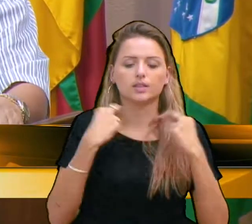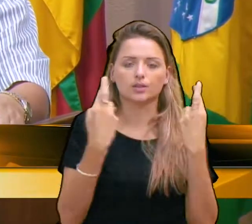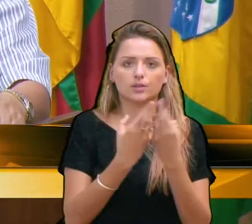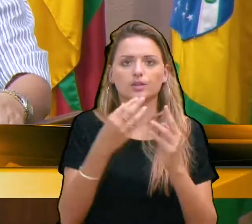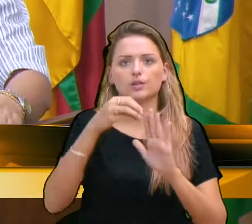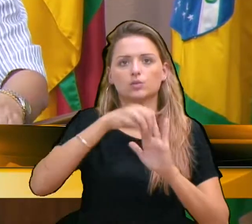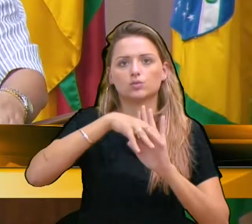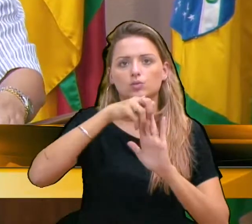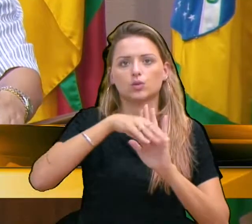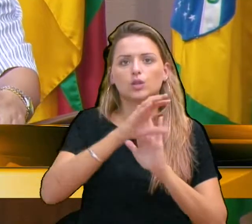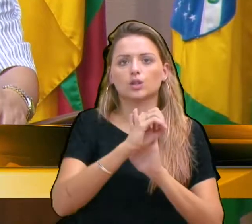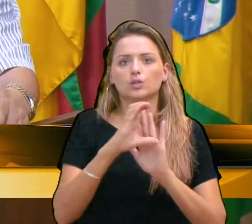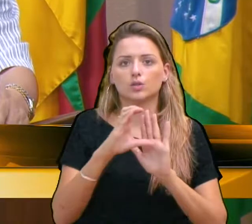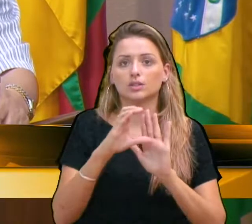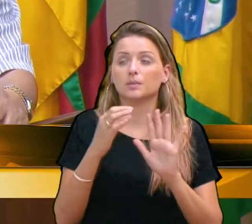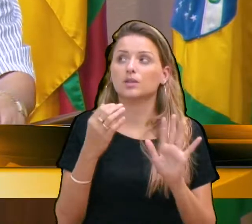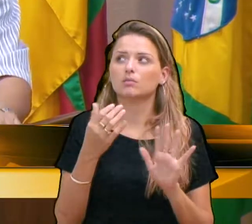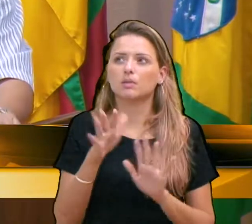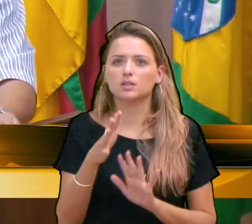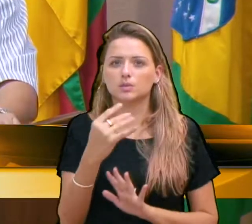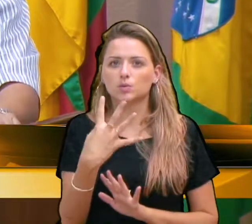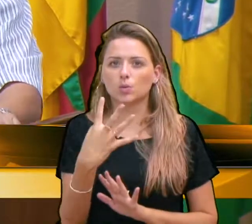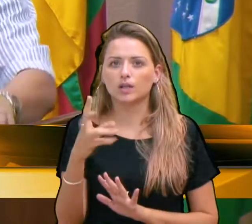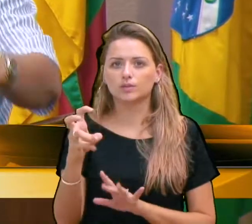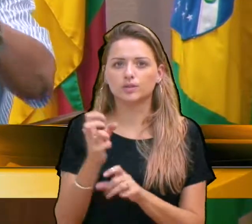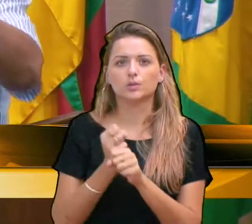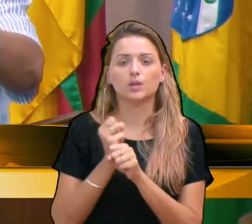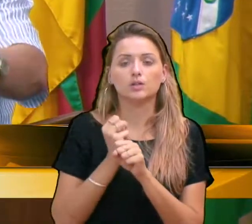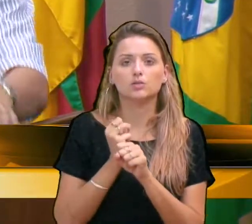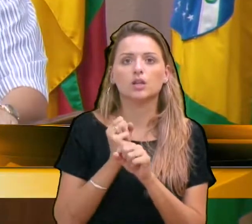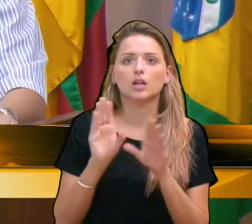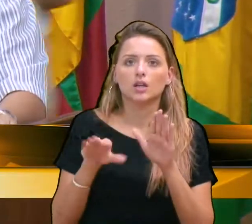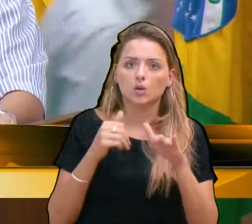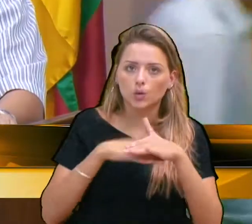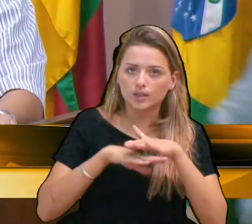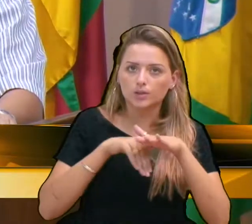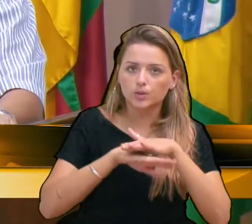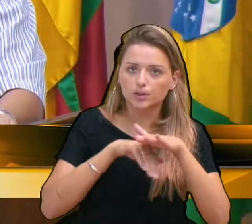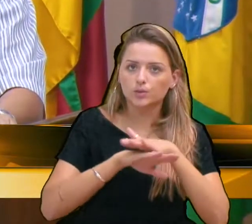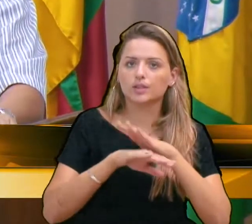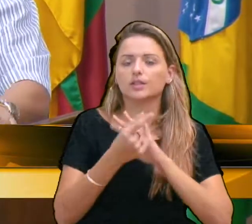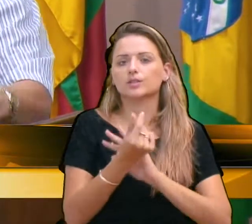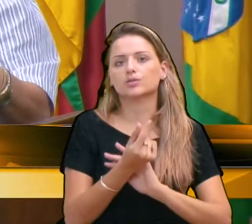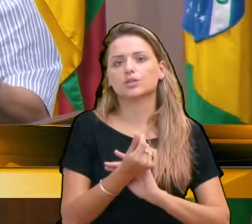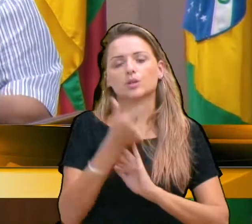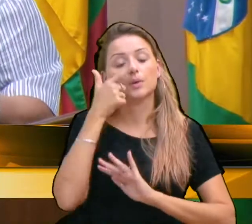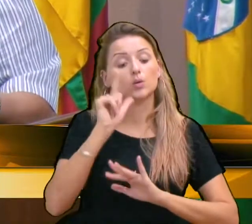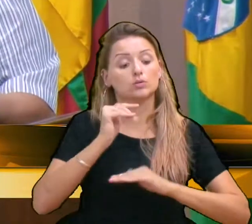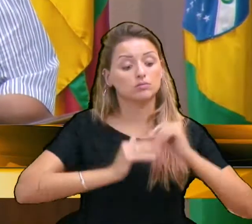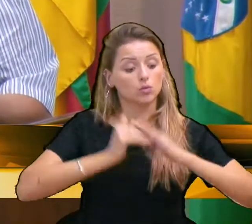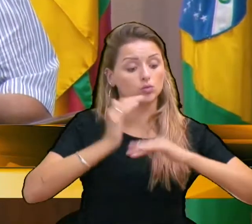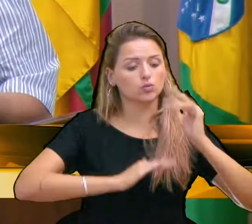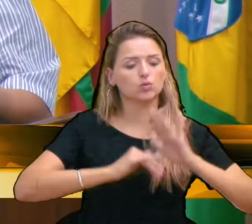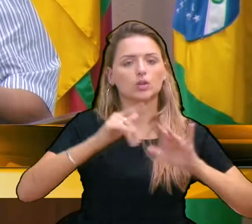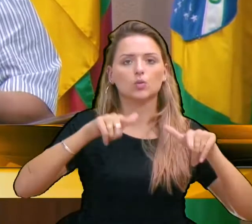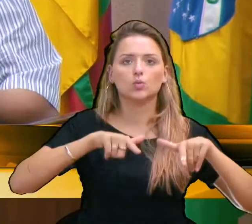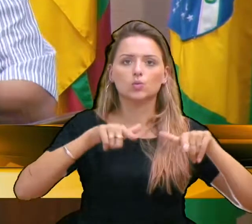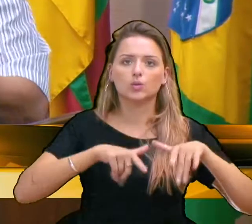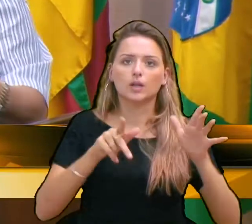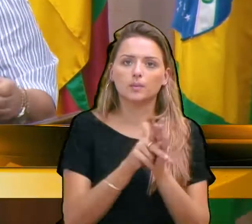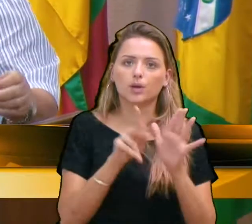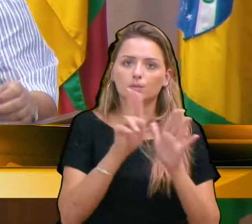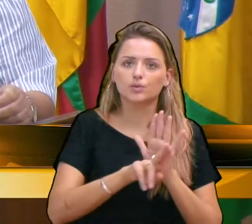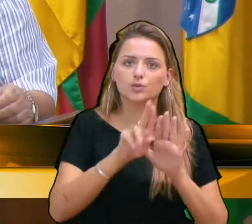foram 4 ou 5 anos acumulando recursos, conseguiram construir um centro comunitário, que cumpre um papel